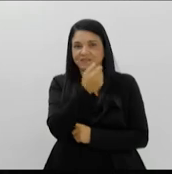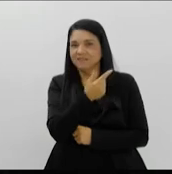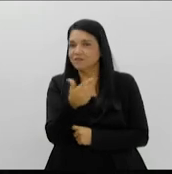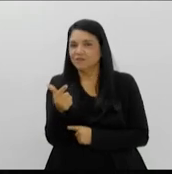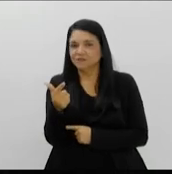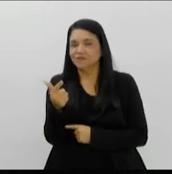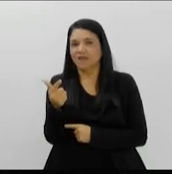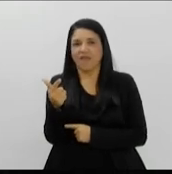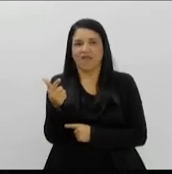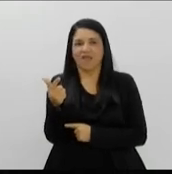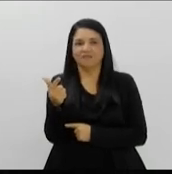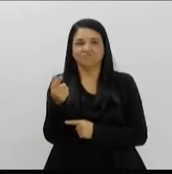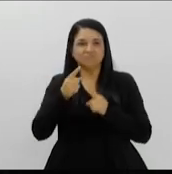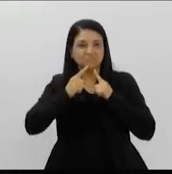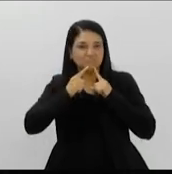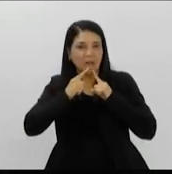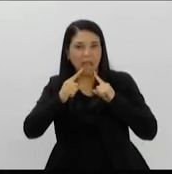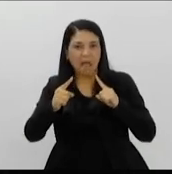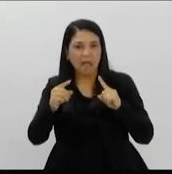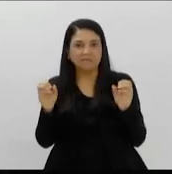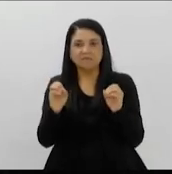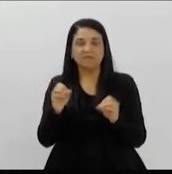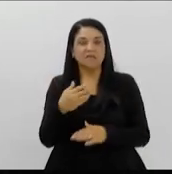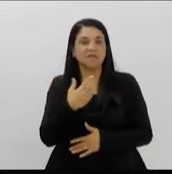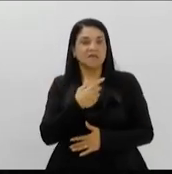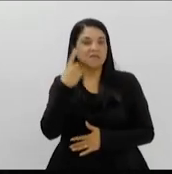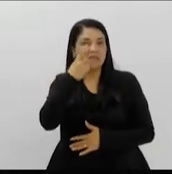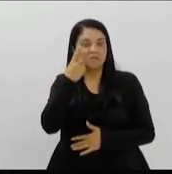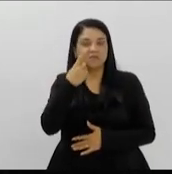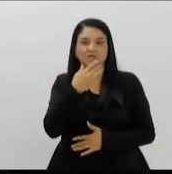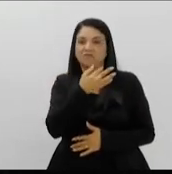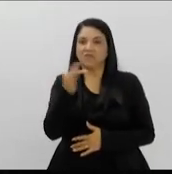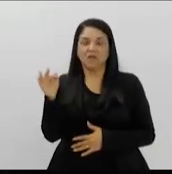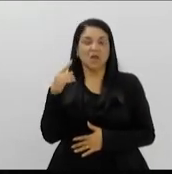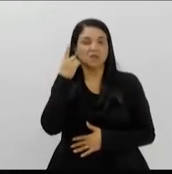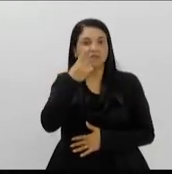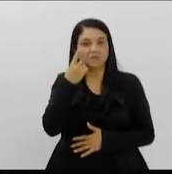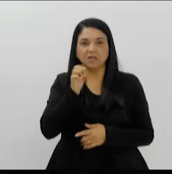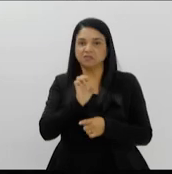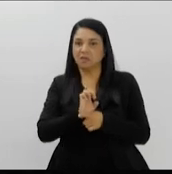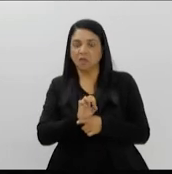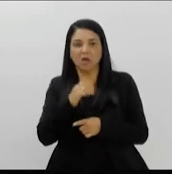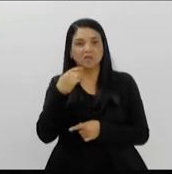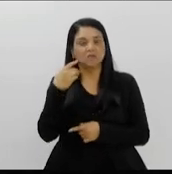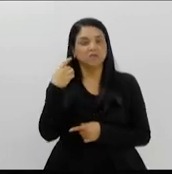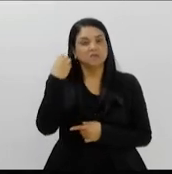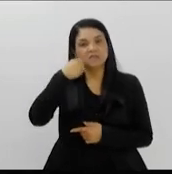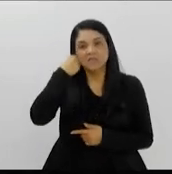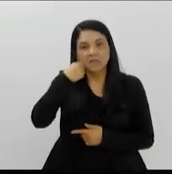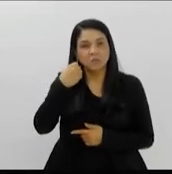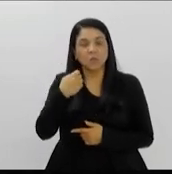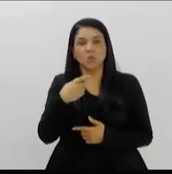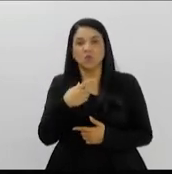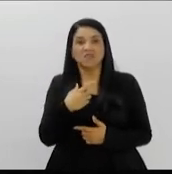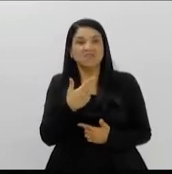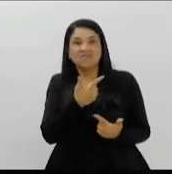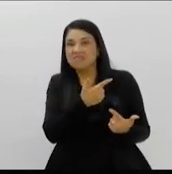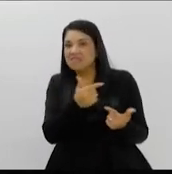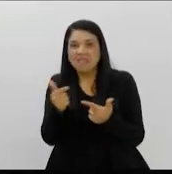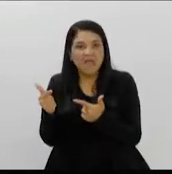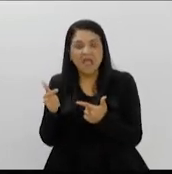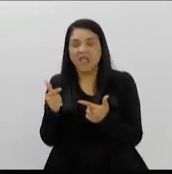manifestação nem de deputado federal, nem de deputado estadual, nem de senador, nem quer que seja do próprio presidente.